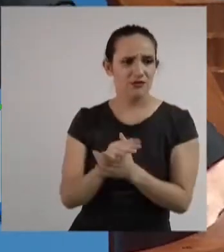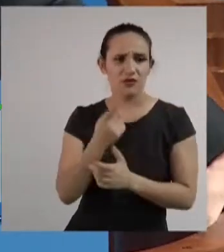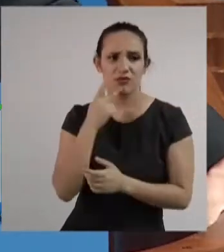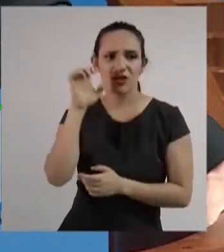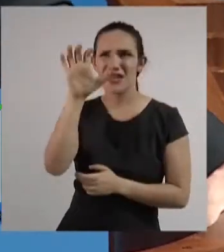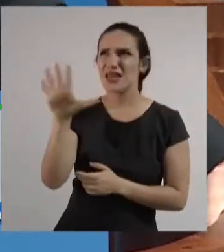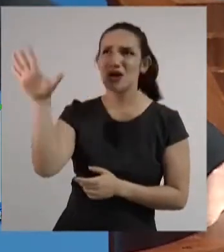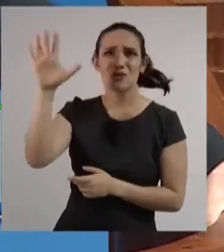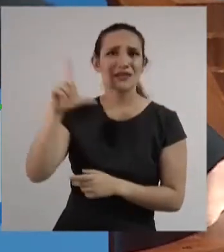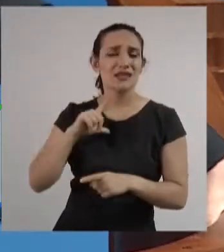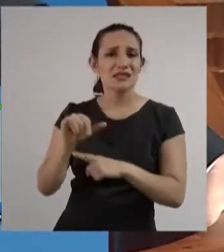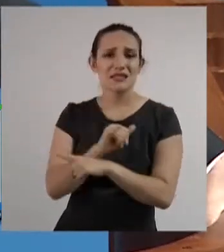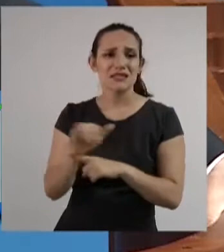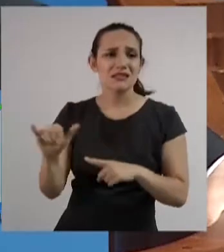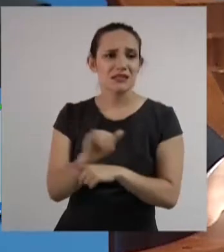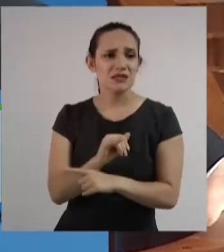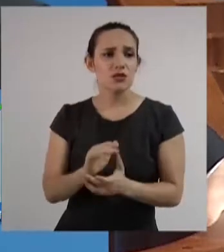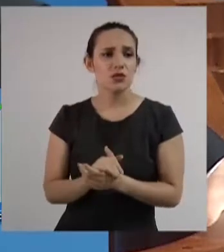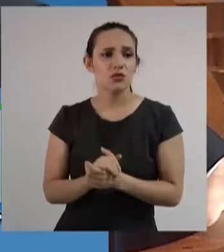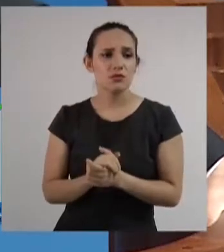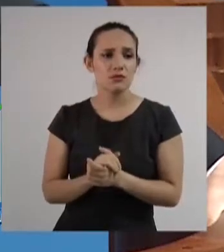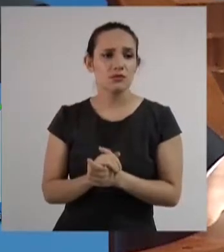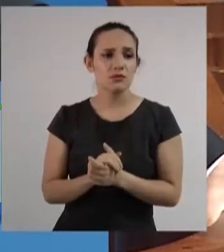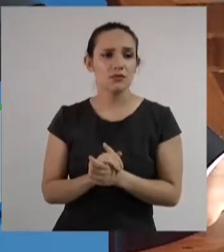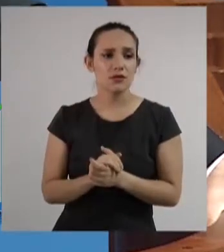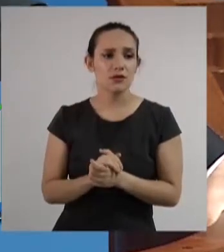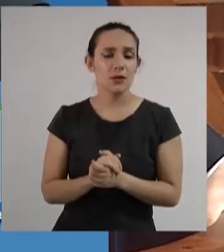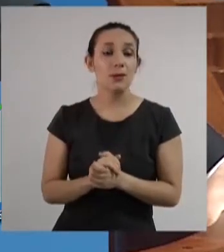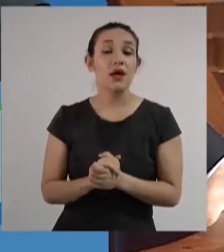tomando medidas, né, para acabar com